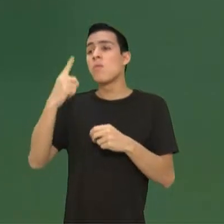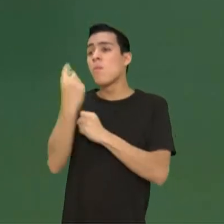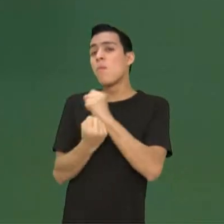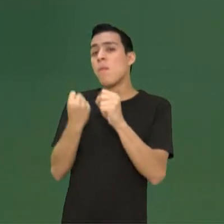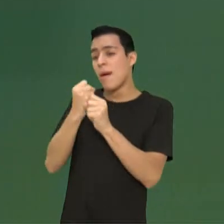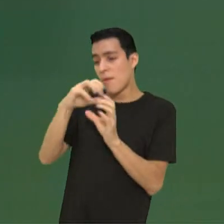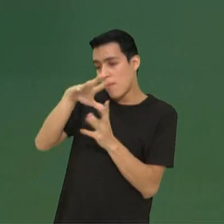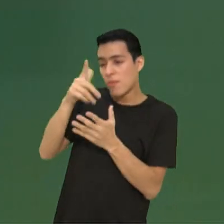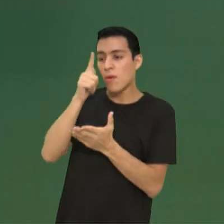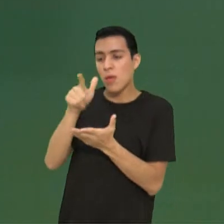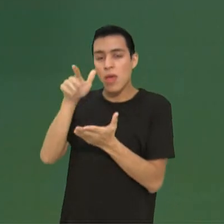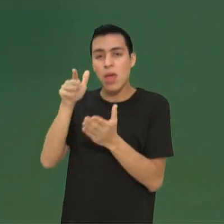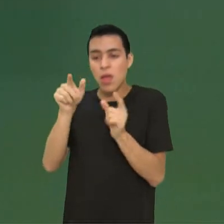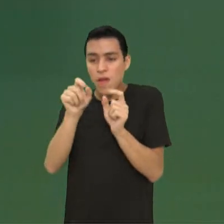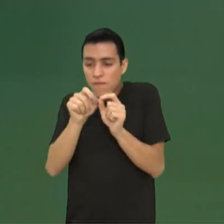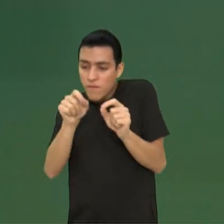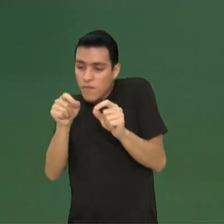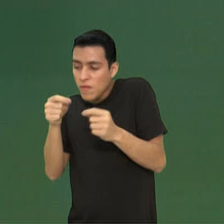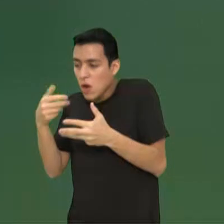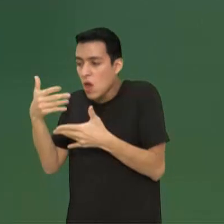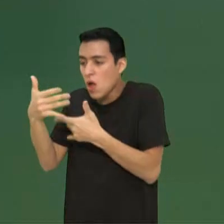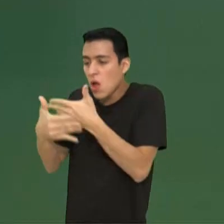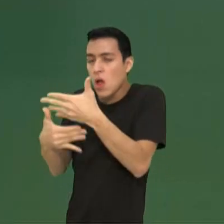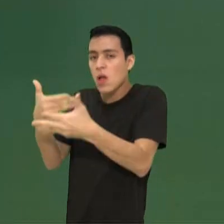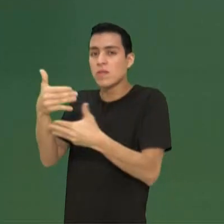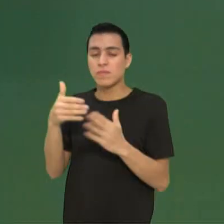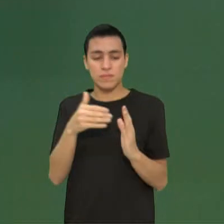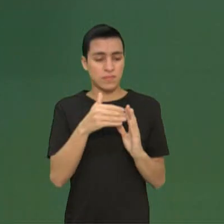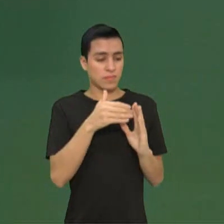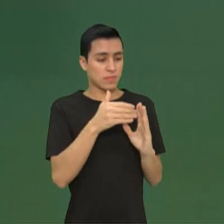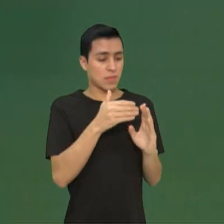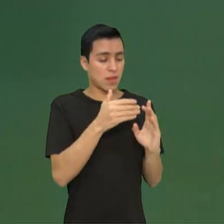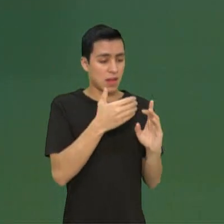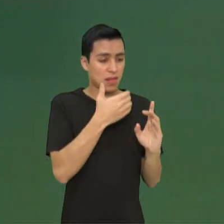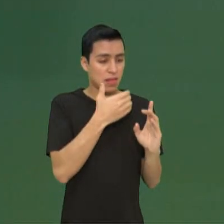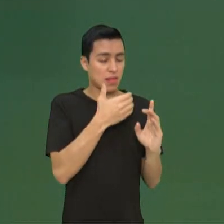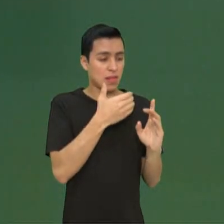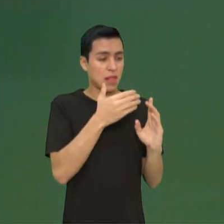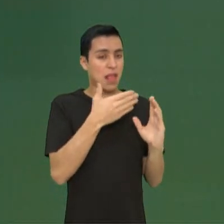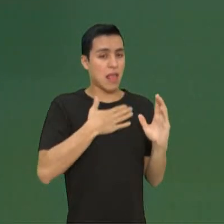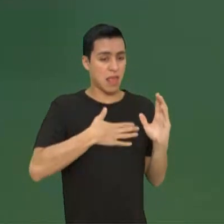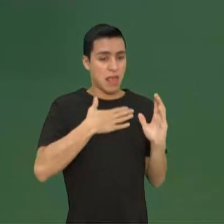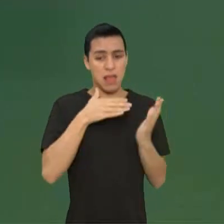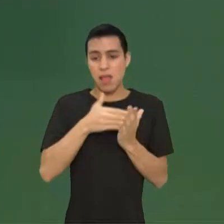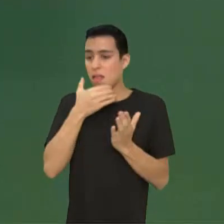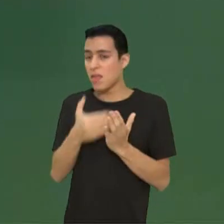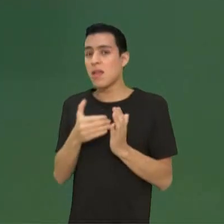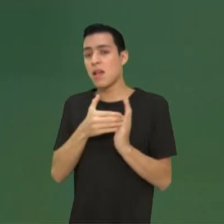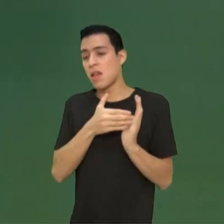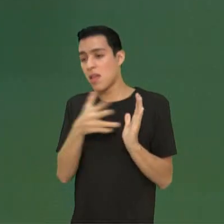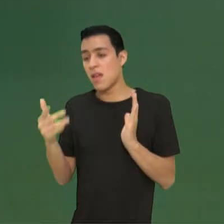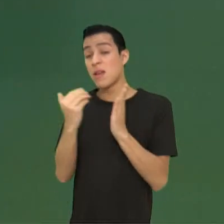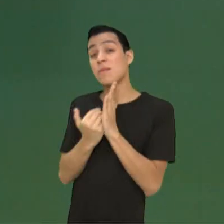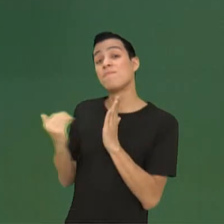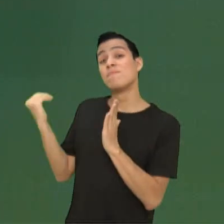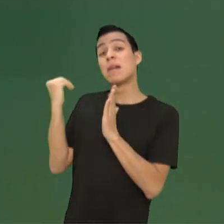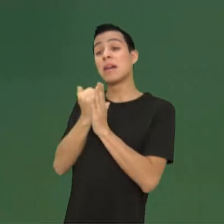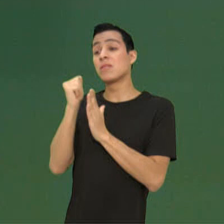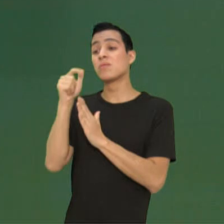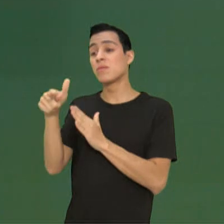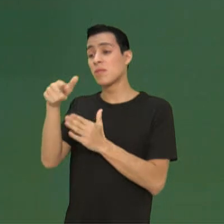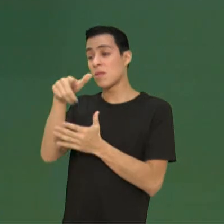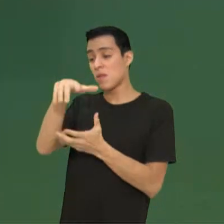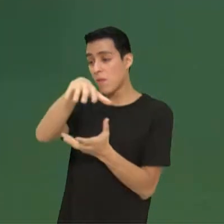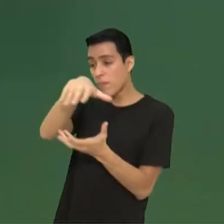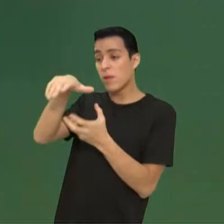ano. Ou seja, de agosto até dezembro do ano passado, o que nós consumimos foi além do que o planeta era